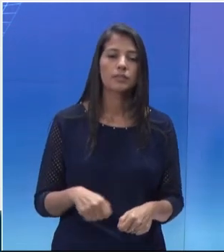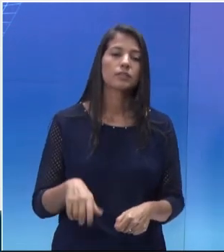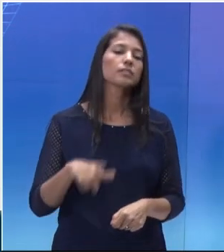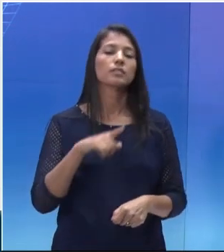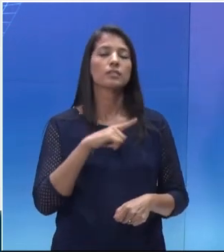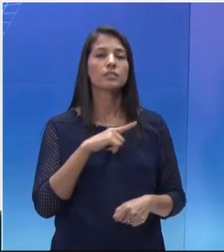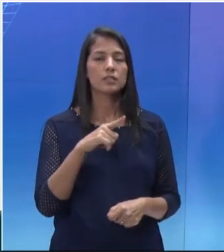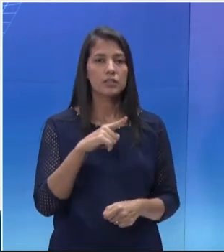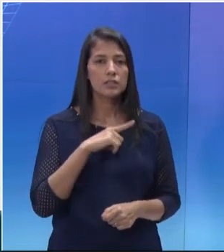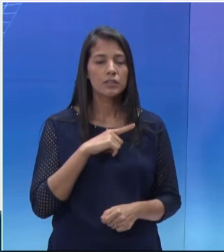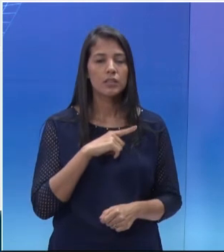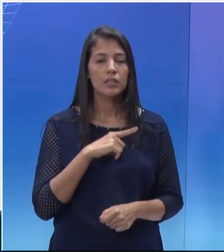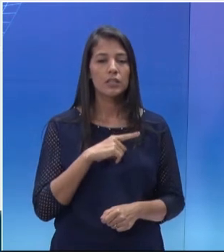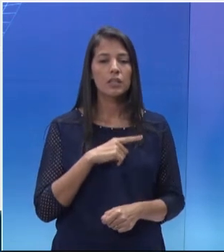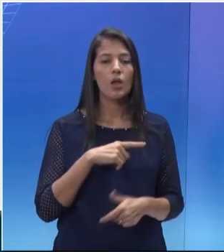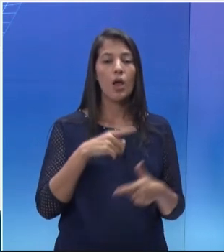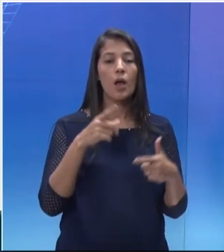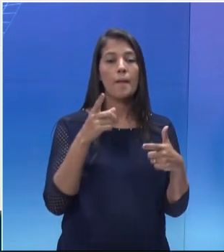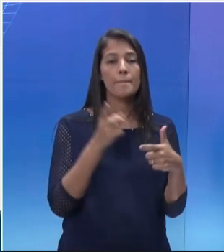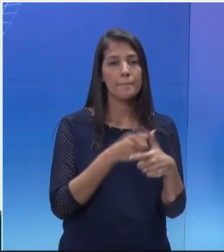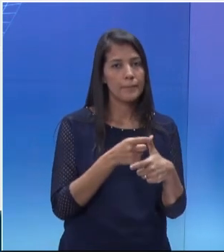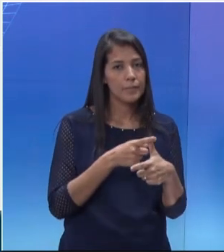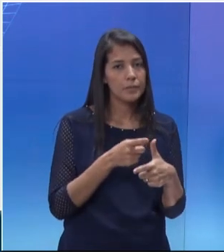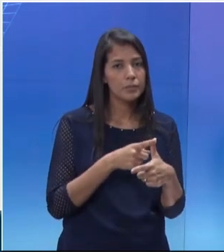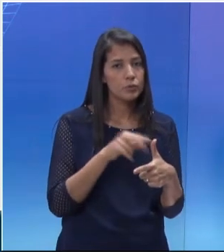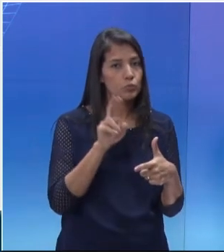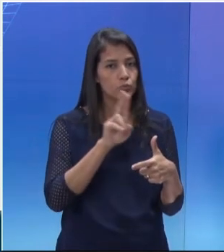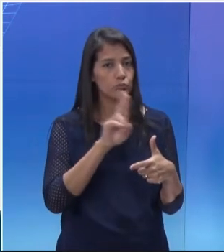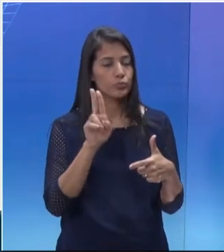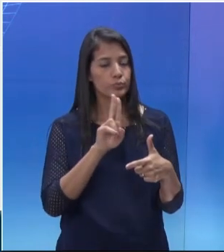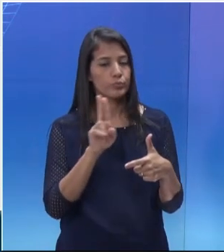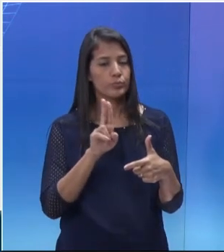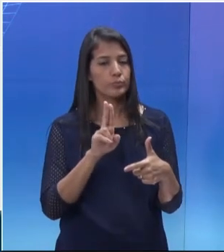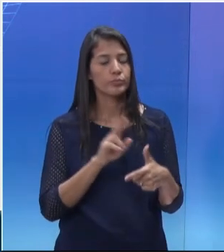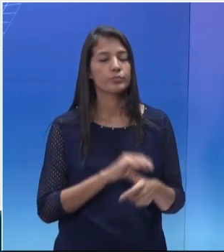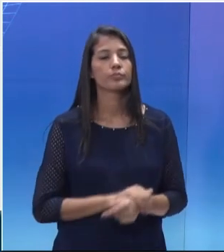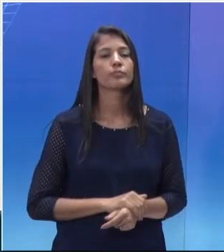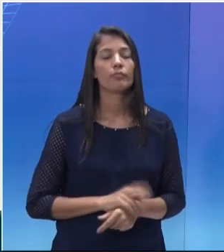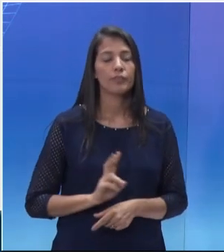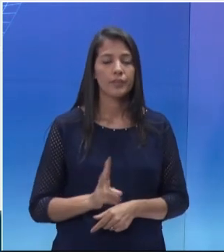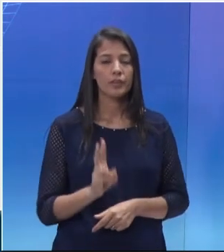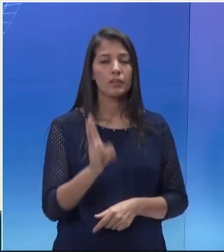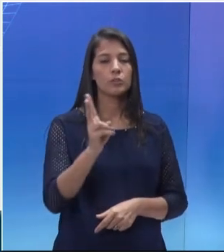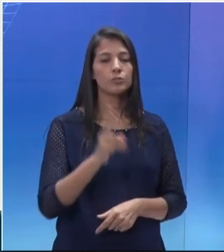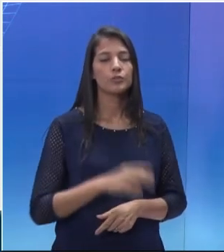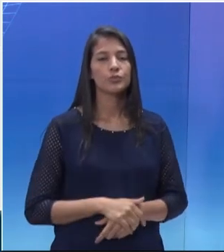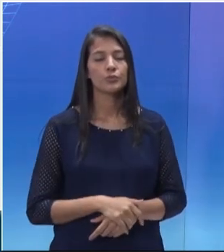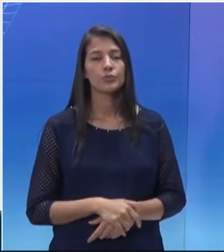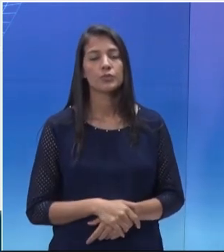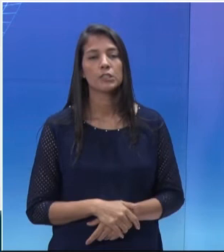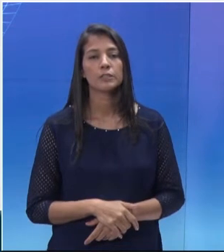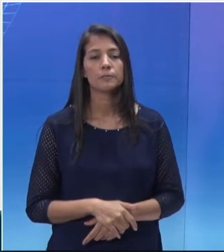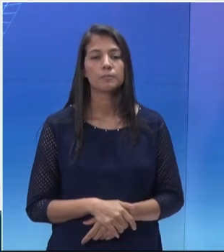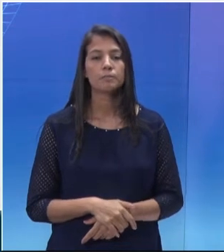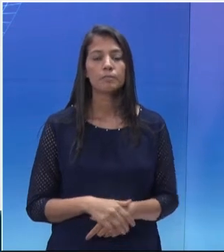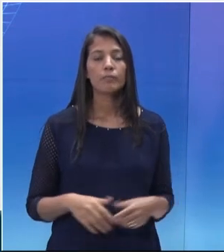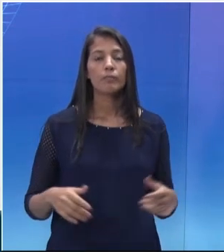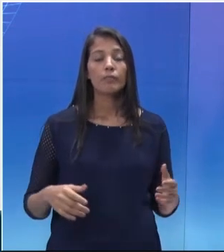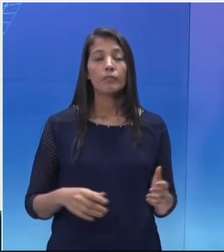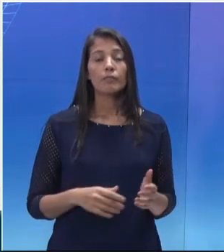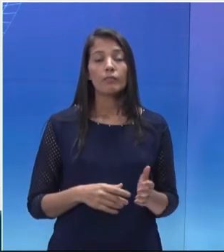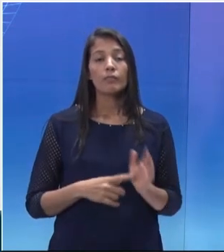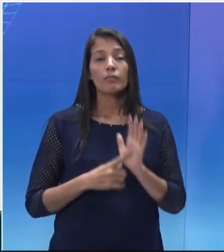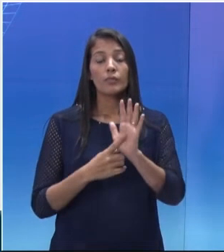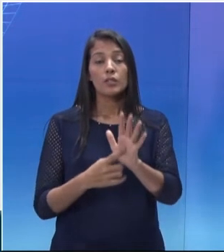reagentes o meu ácido salicílico. Ok, esses foram os dados que chamou a atenção na primeira parte